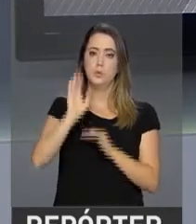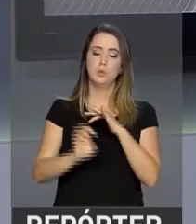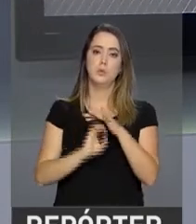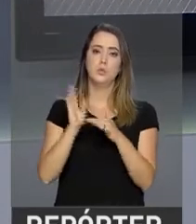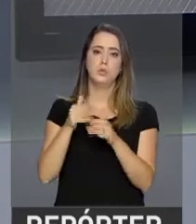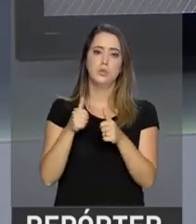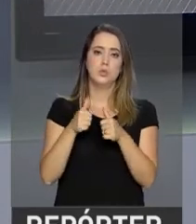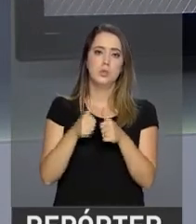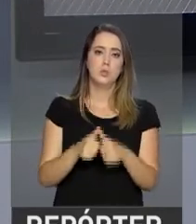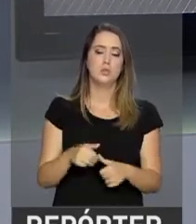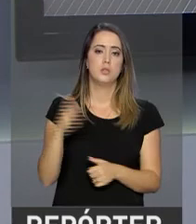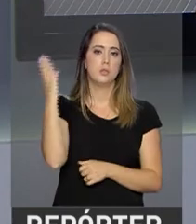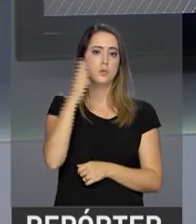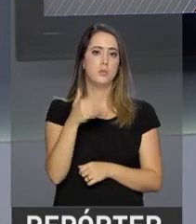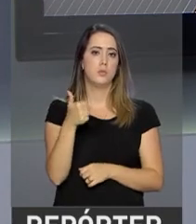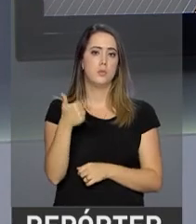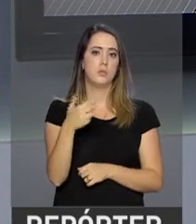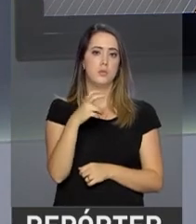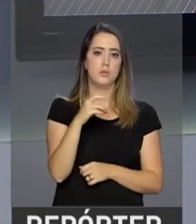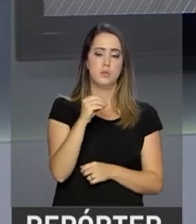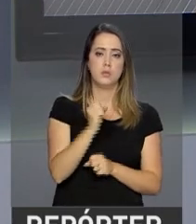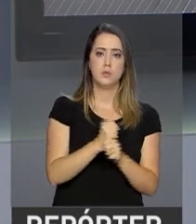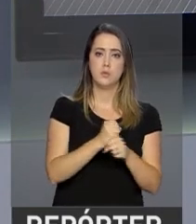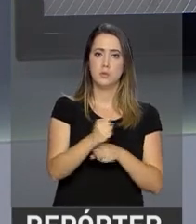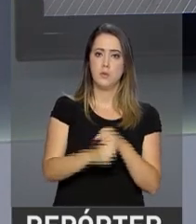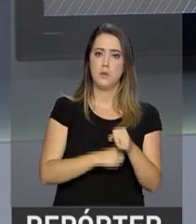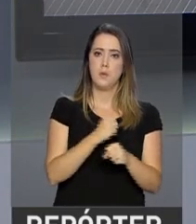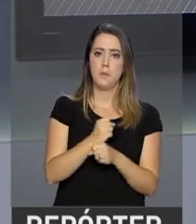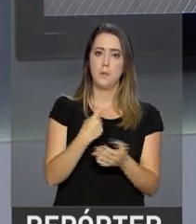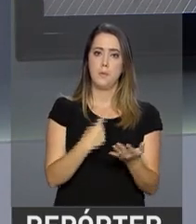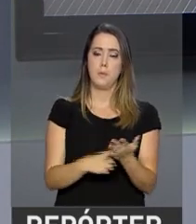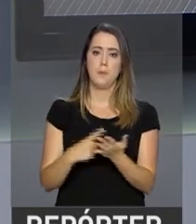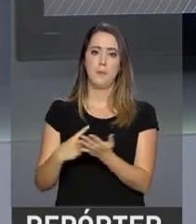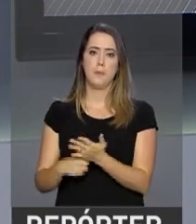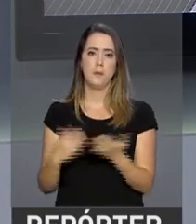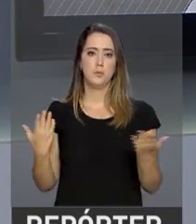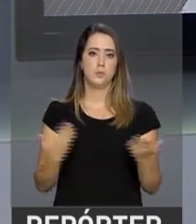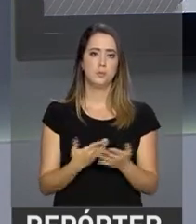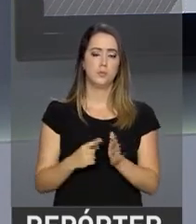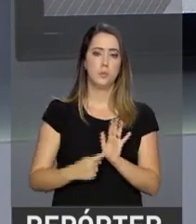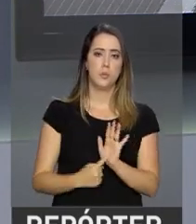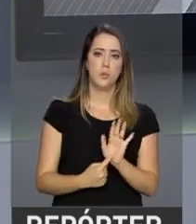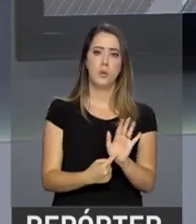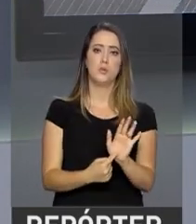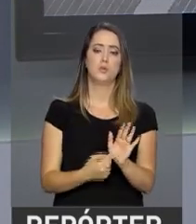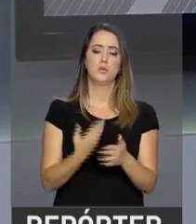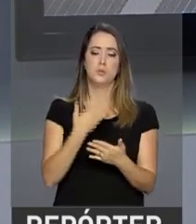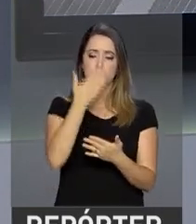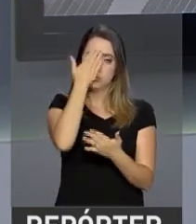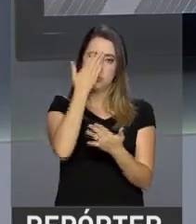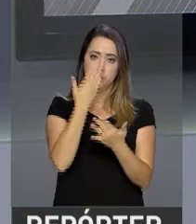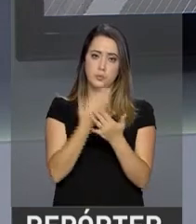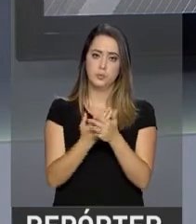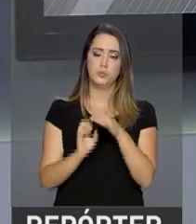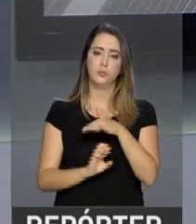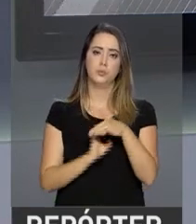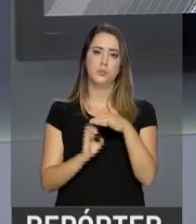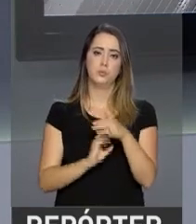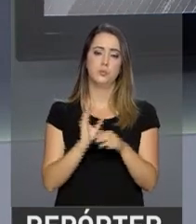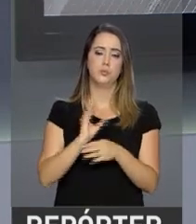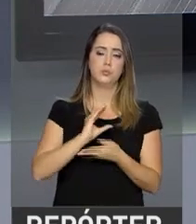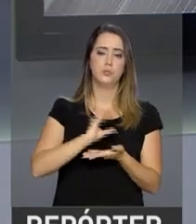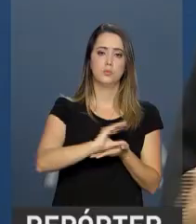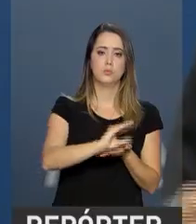no brasil há mais de 150 anos e que um acordo neste momento mostra a confiança dos empresários em investir no